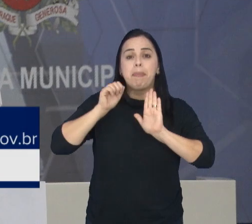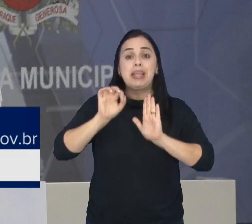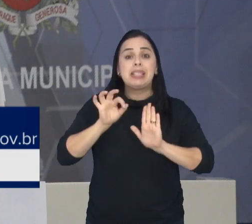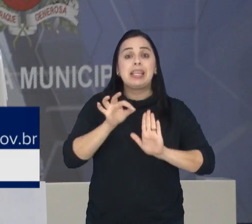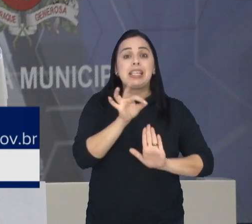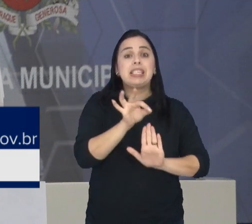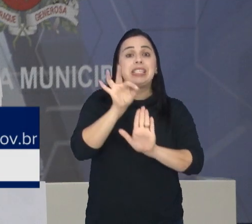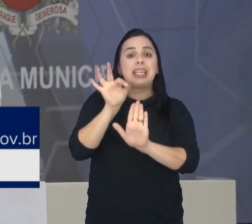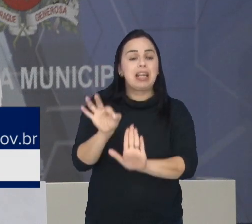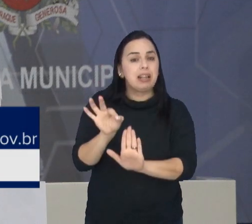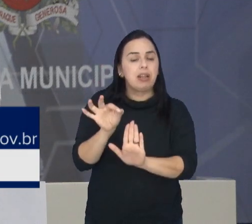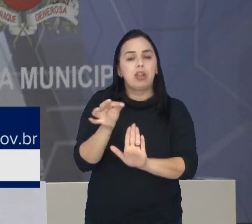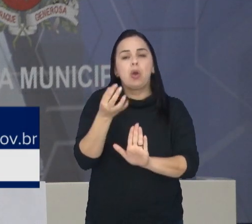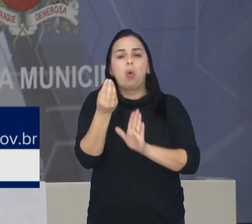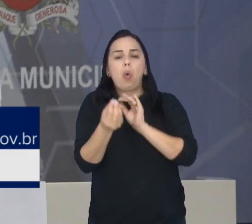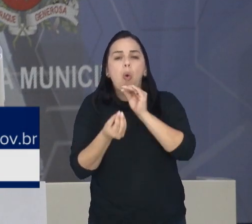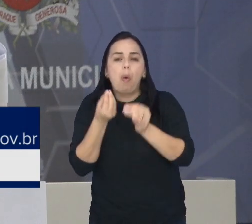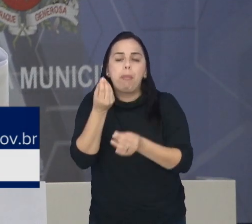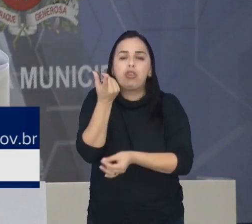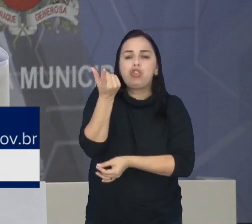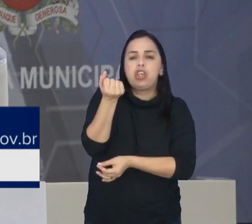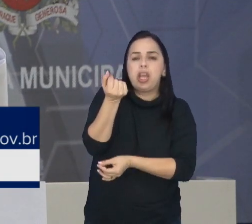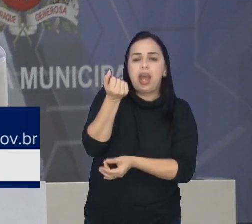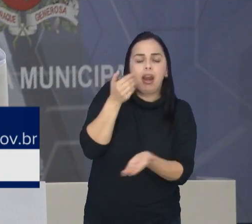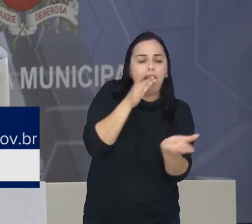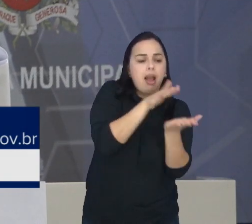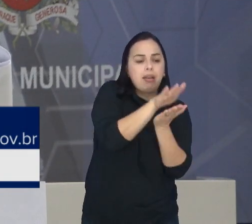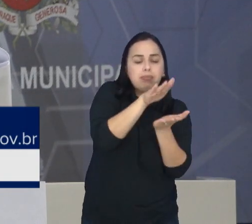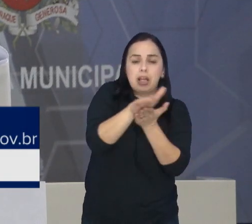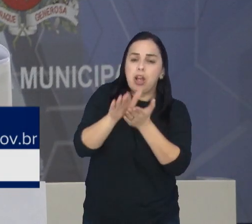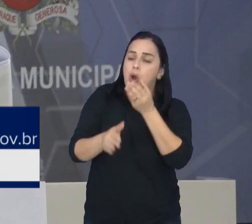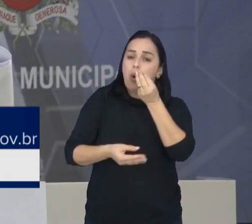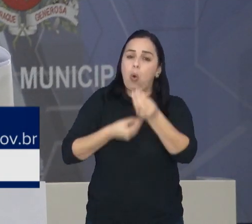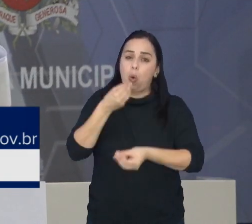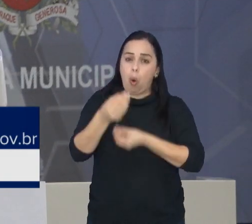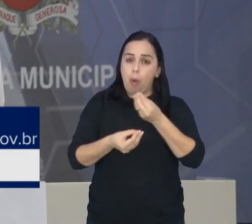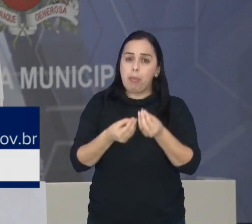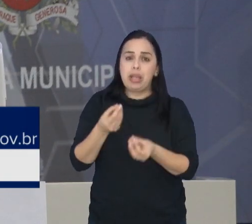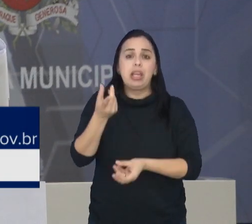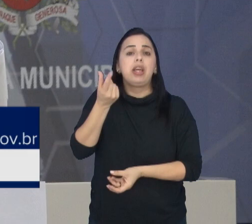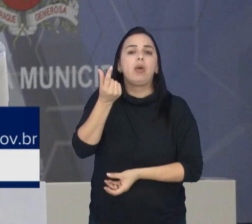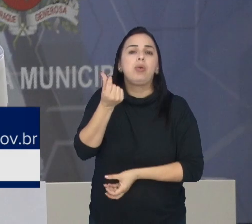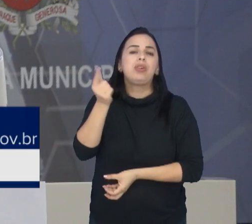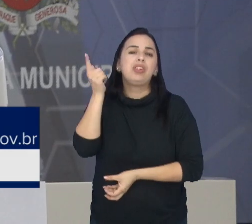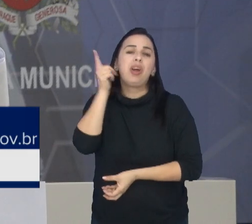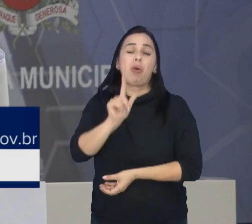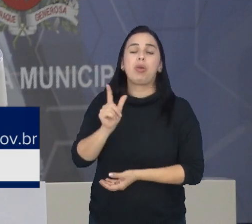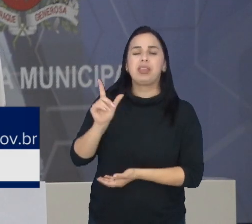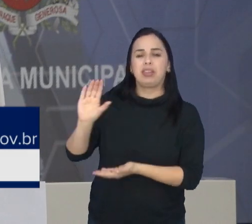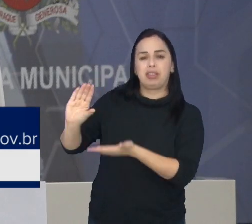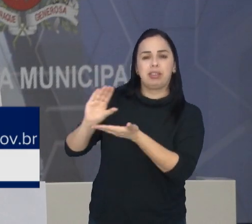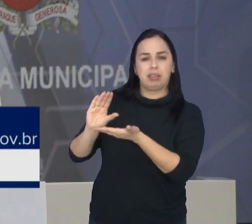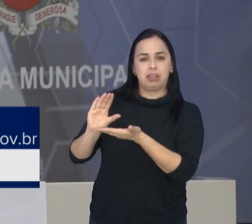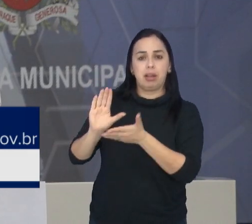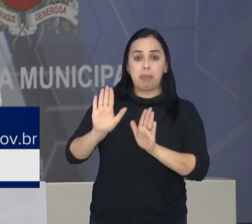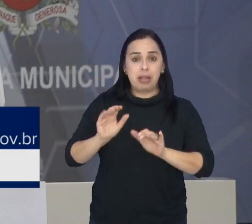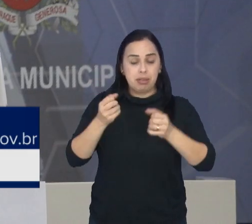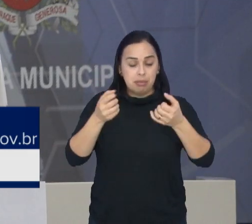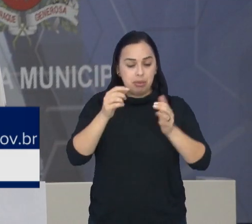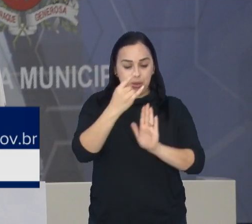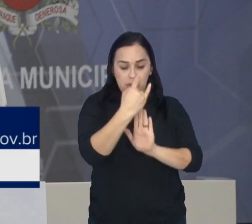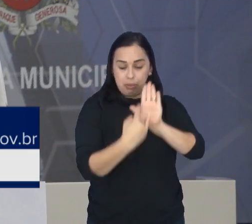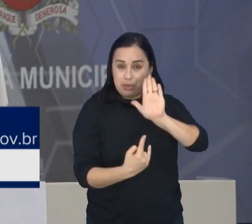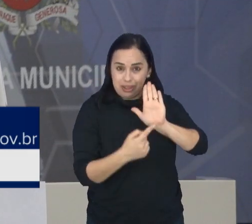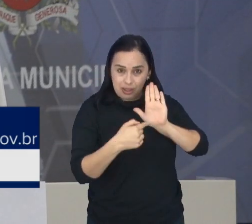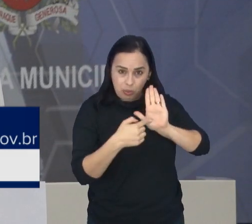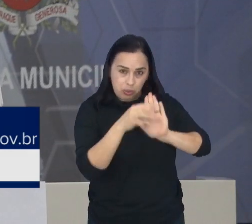indicação dos recursos disponíveis próprios para atender os devidos encargos. E o recomendável é que fique claro no